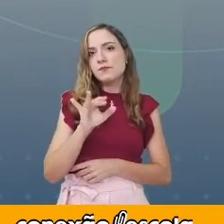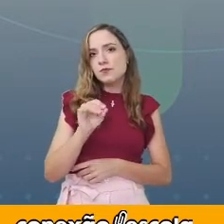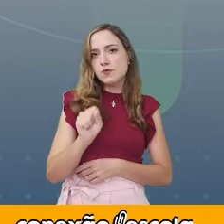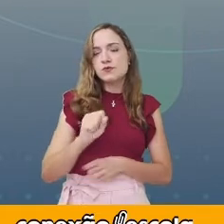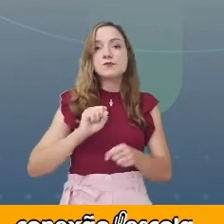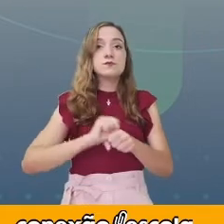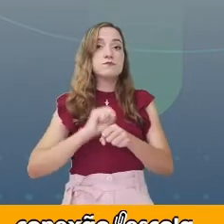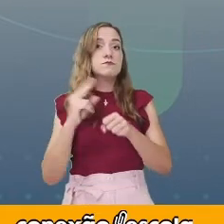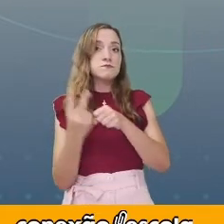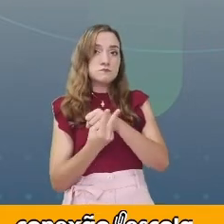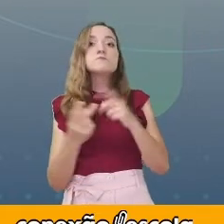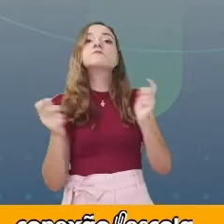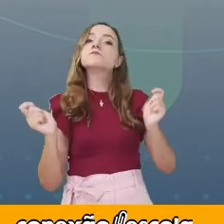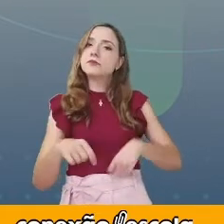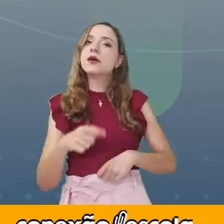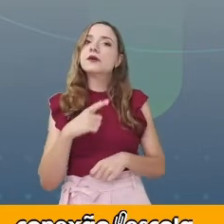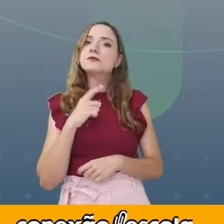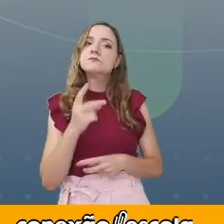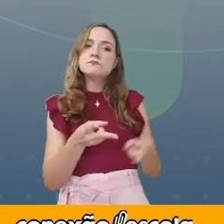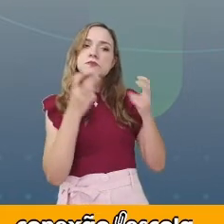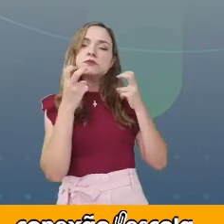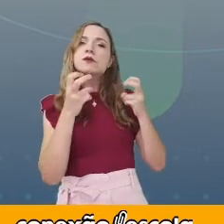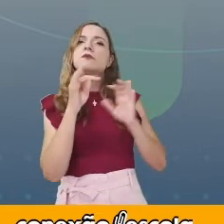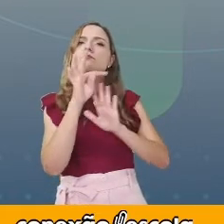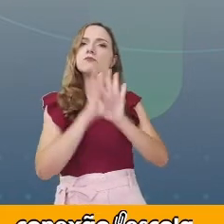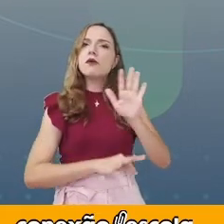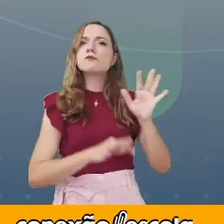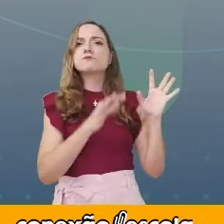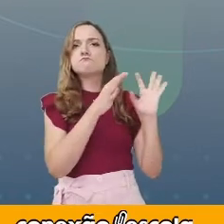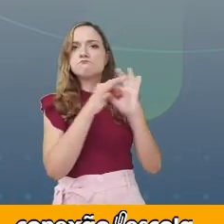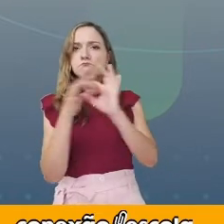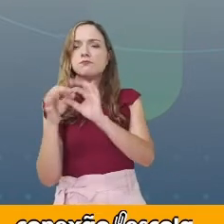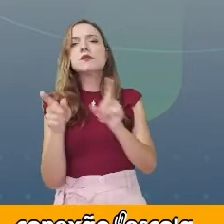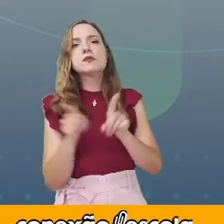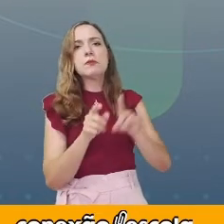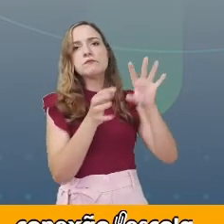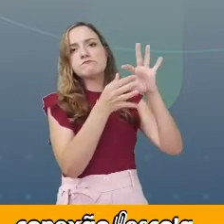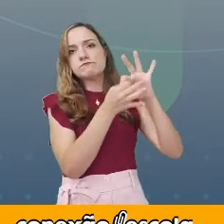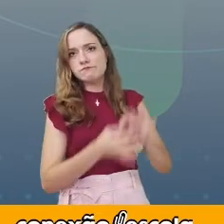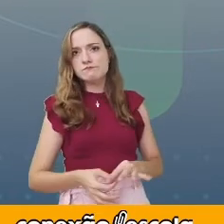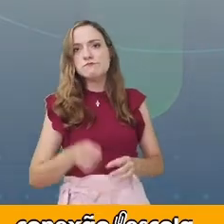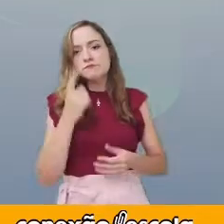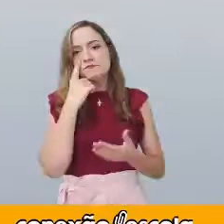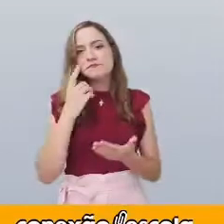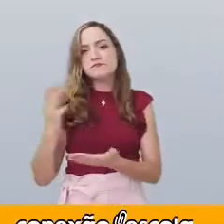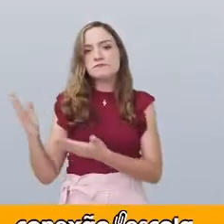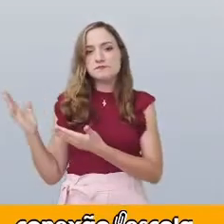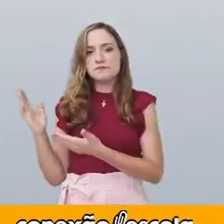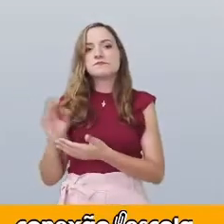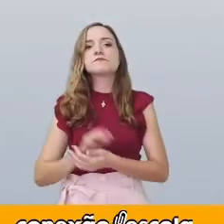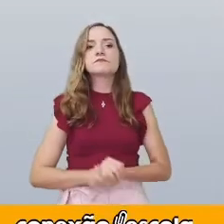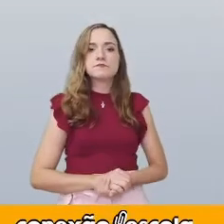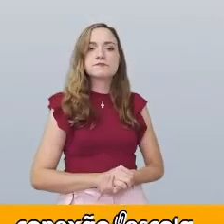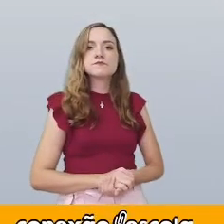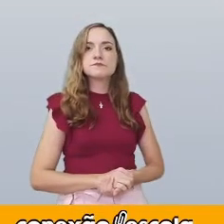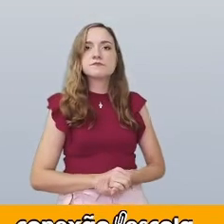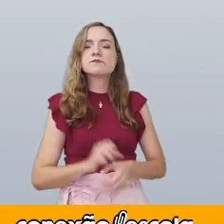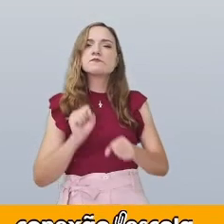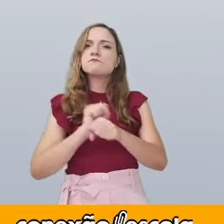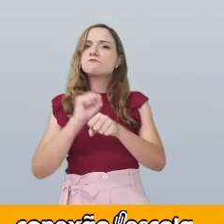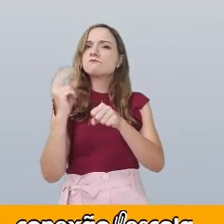colaborar para a construção de um texto coeso e coerente. Veja só, então. O advérbio,